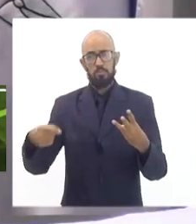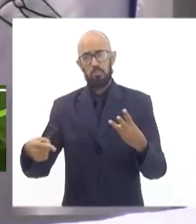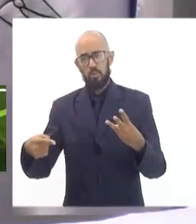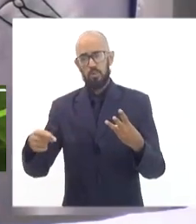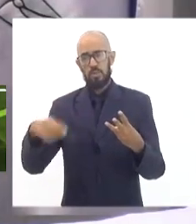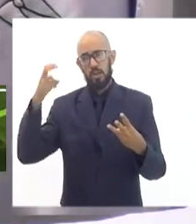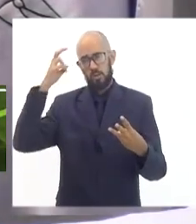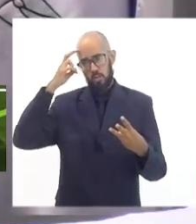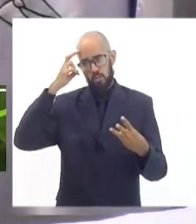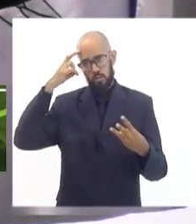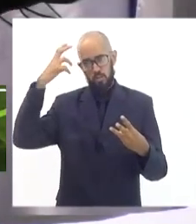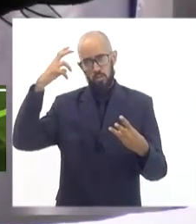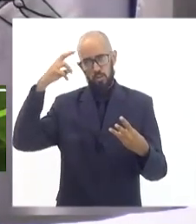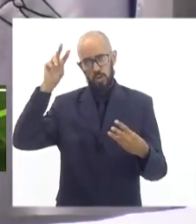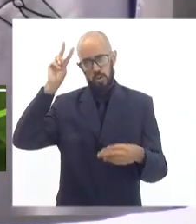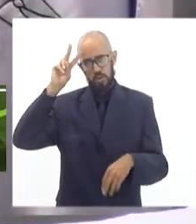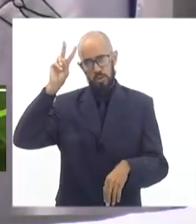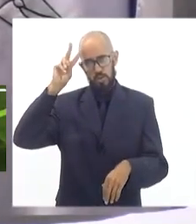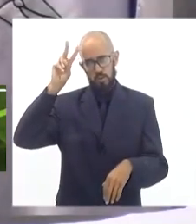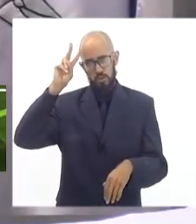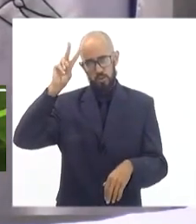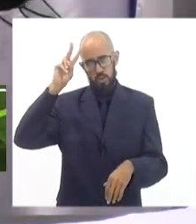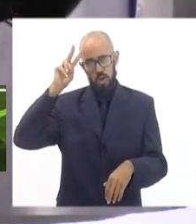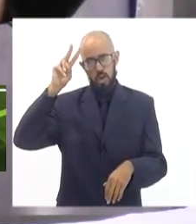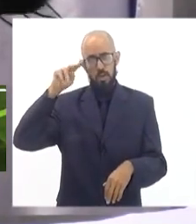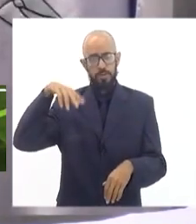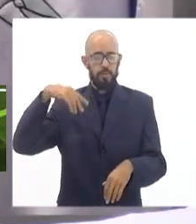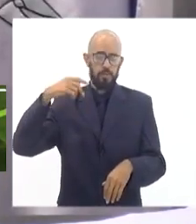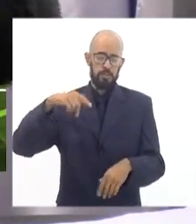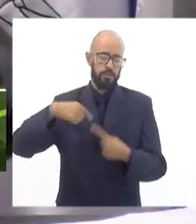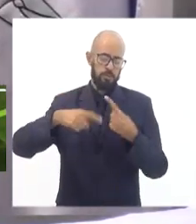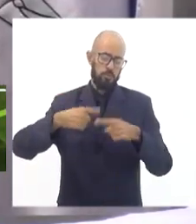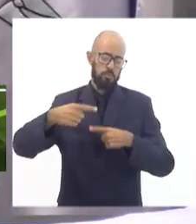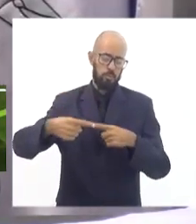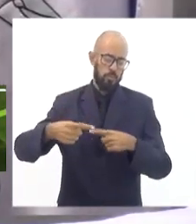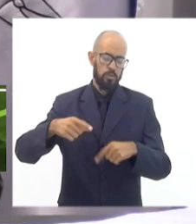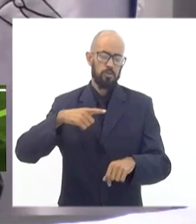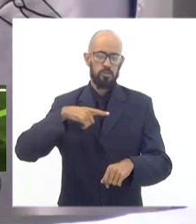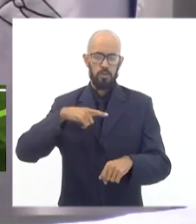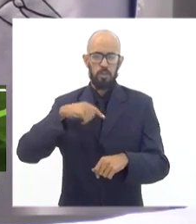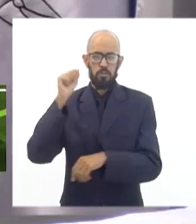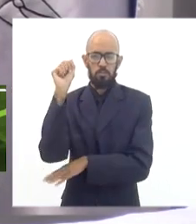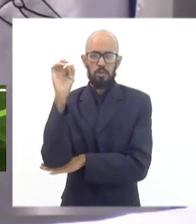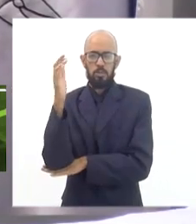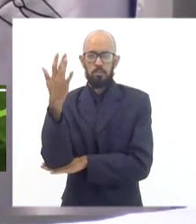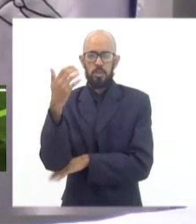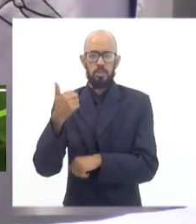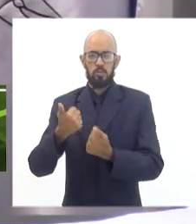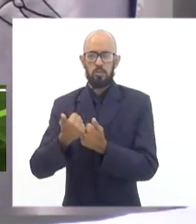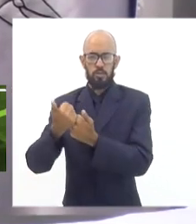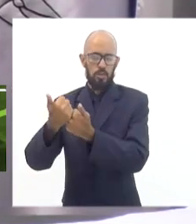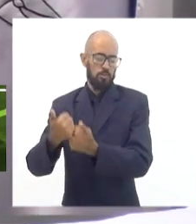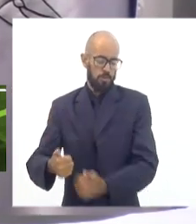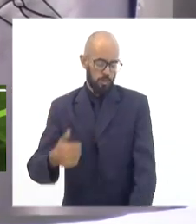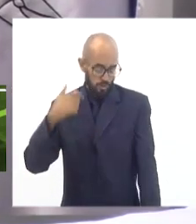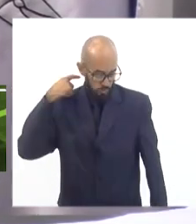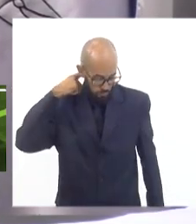a cultura história das pessoas etc e depois meio ambiente sustentabilidade